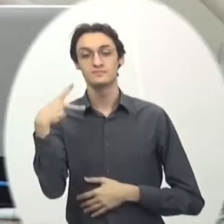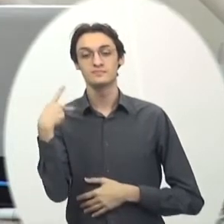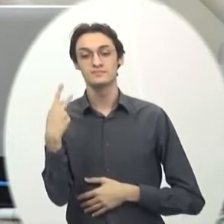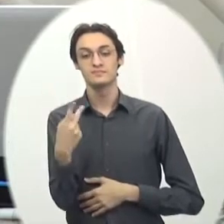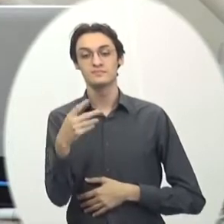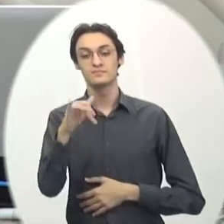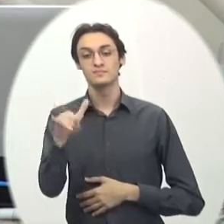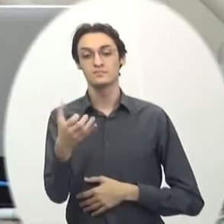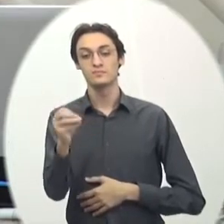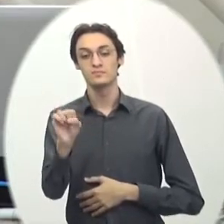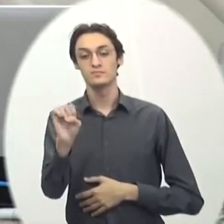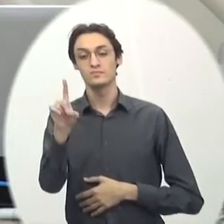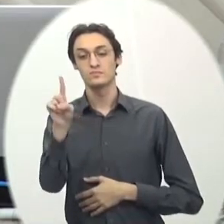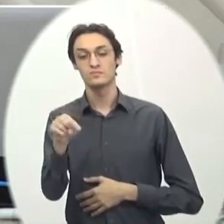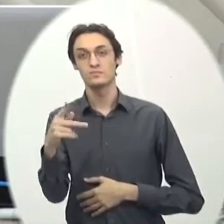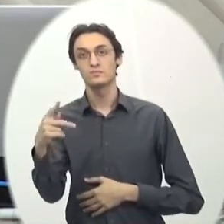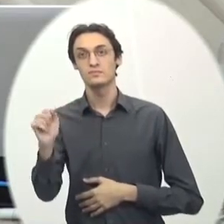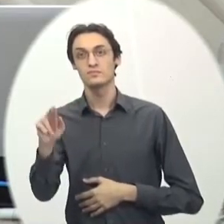Paulo Ferrarese.